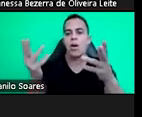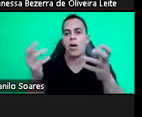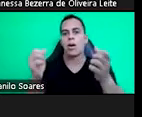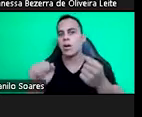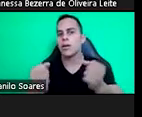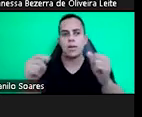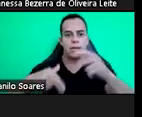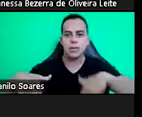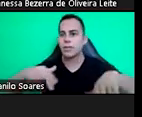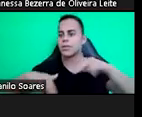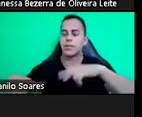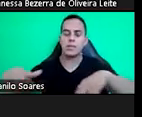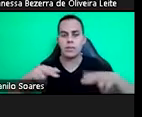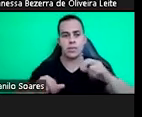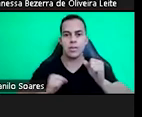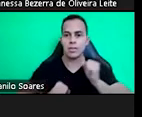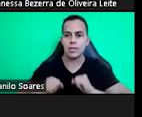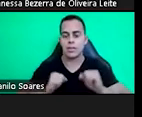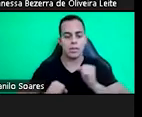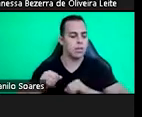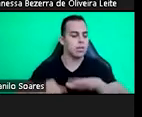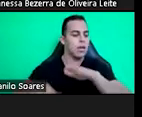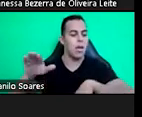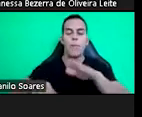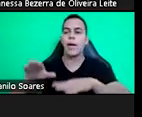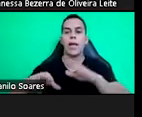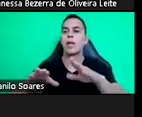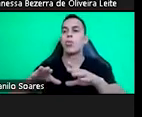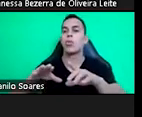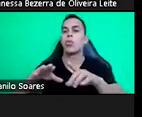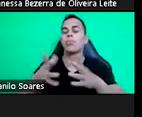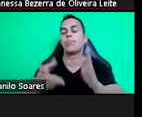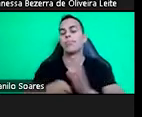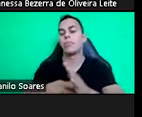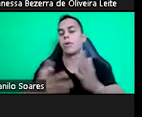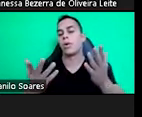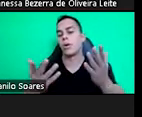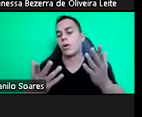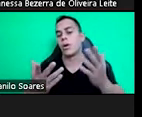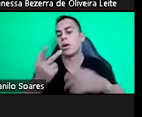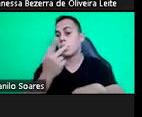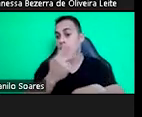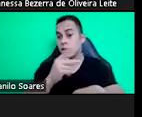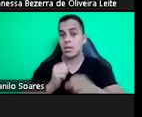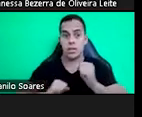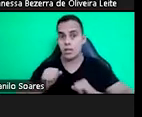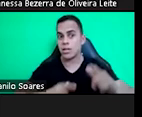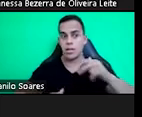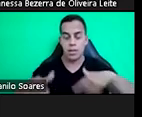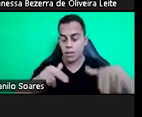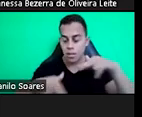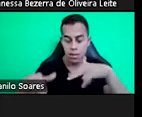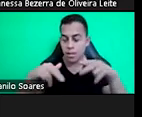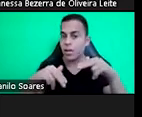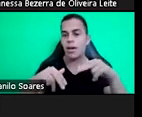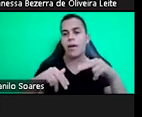hiperatividade, impulsividade, e aí, dependendo do grau de desatenção e de hiperatividade e impulsividade que o indivíduo tem, ele passa a